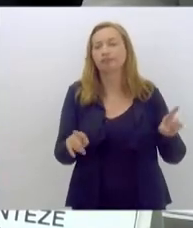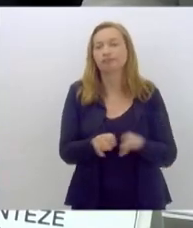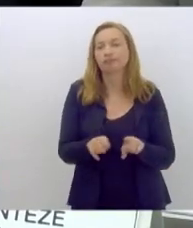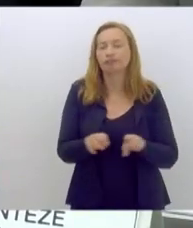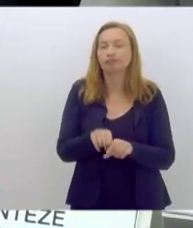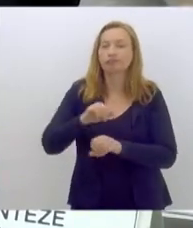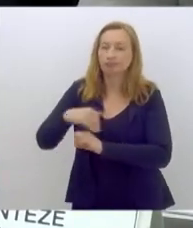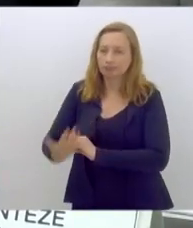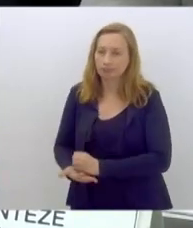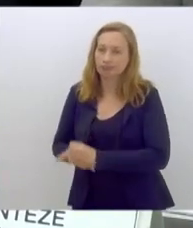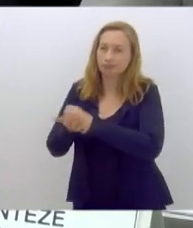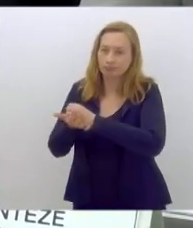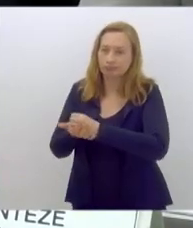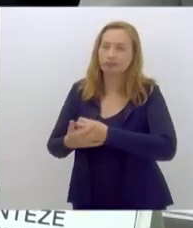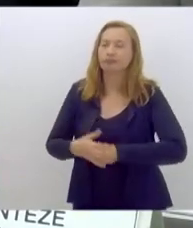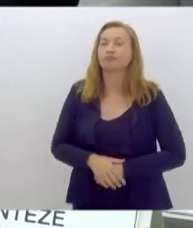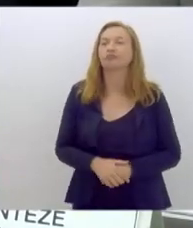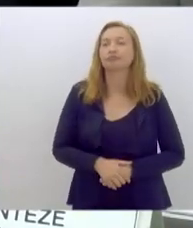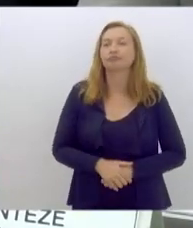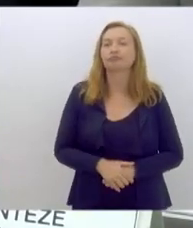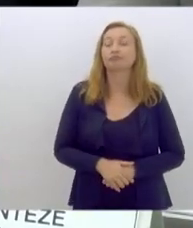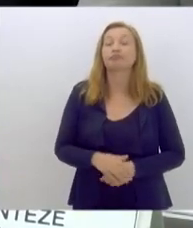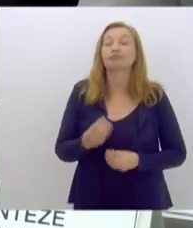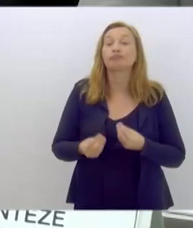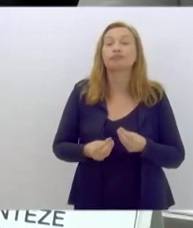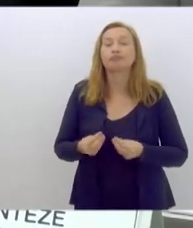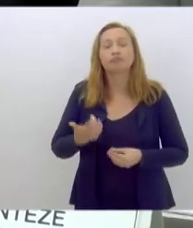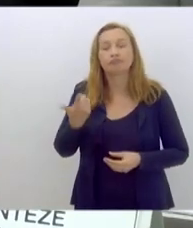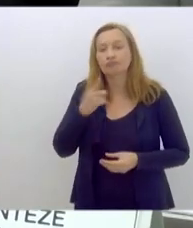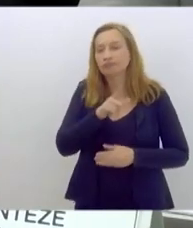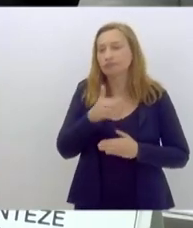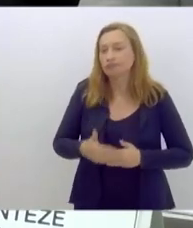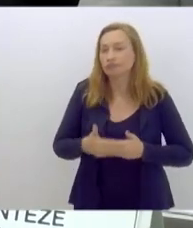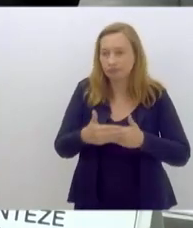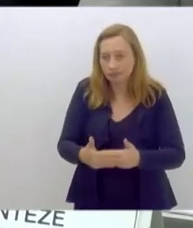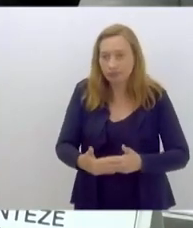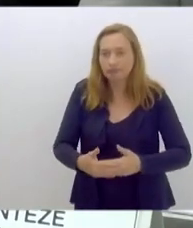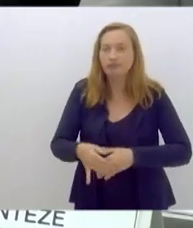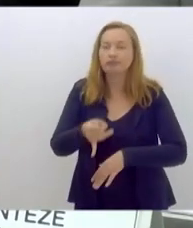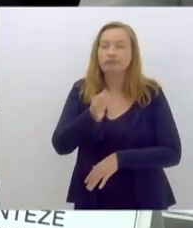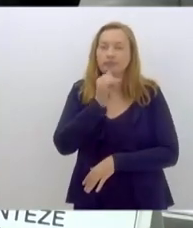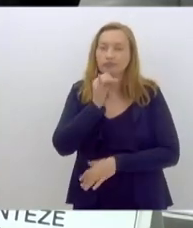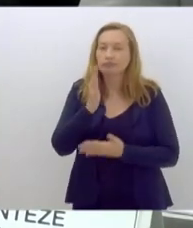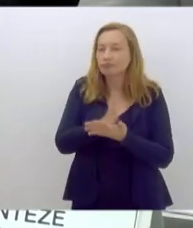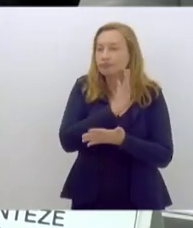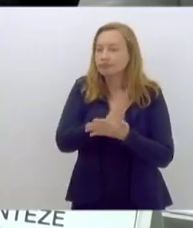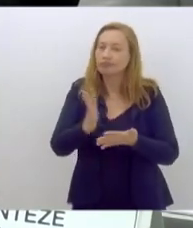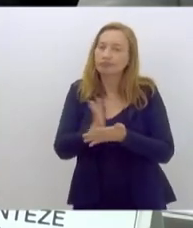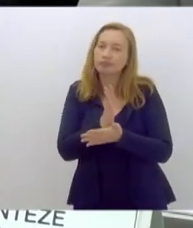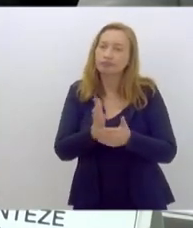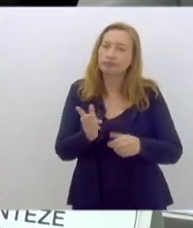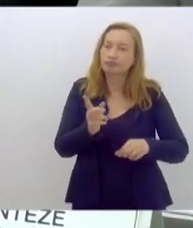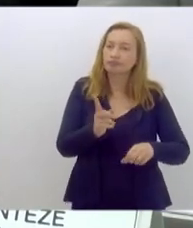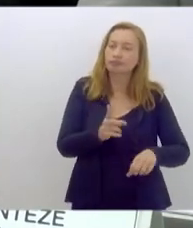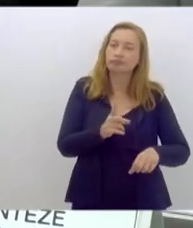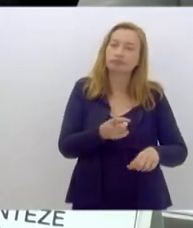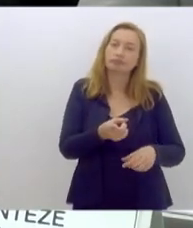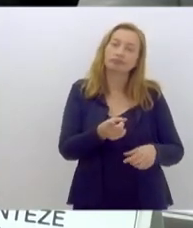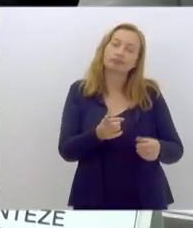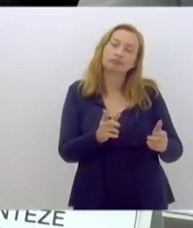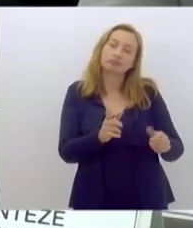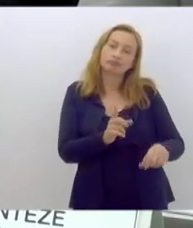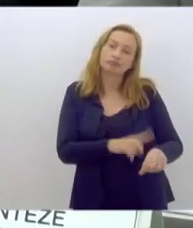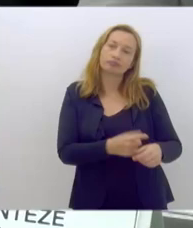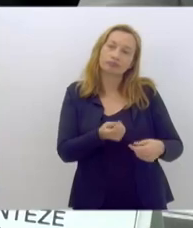da sustentabilidade como nós conseguimos avançar por exemplo em alguns complexos econômicos né a gente